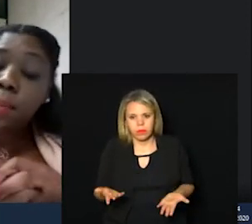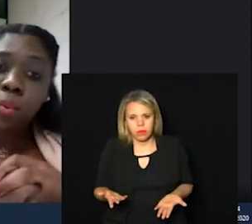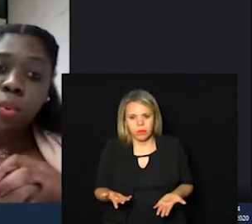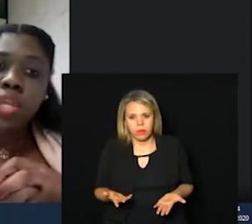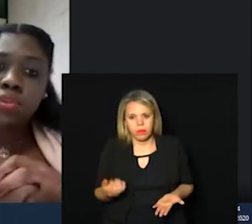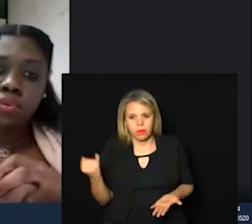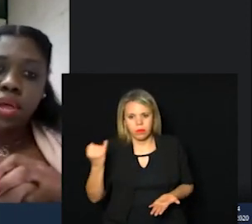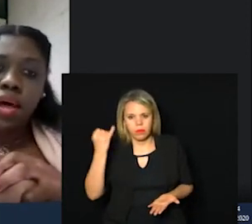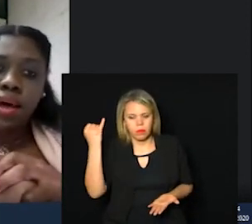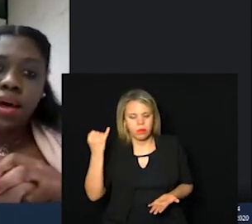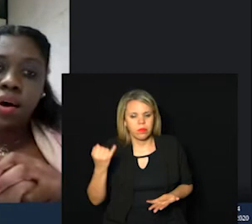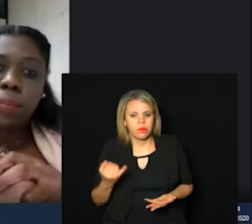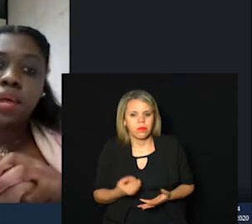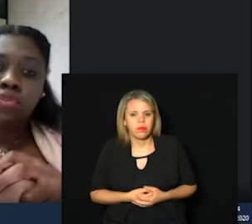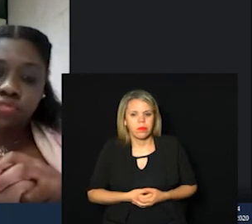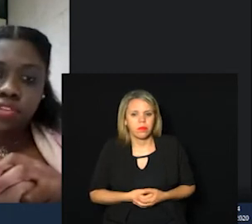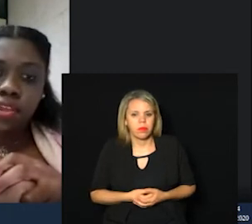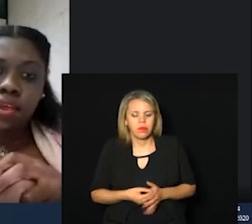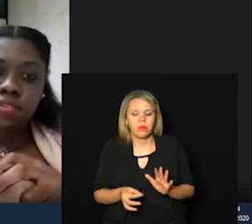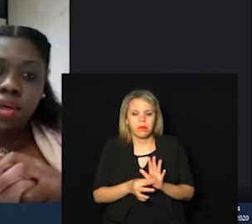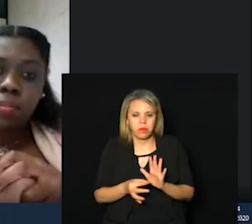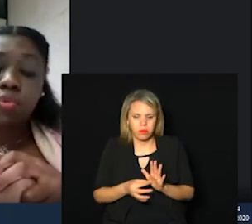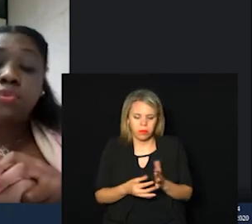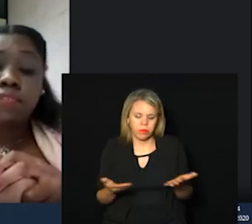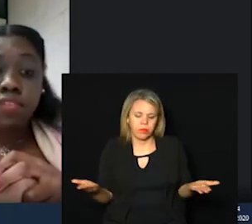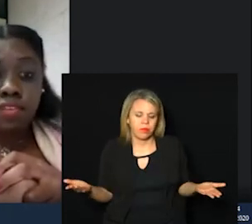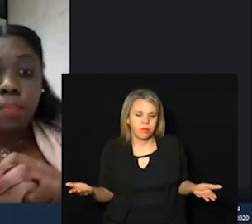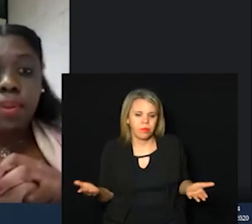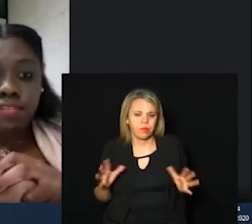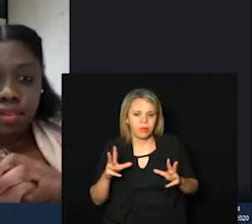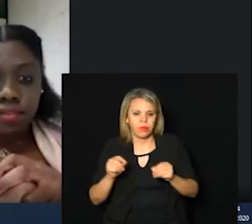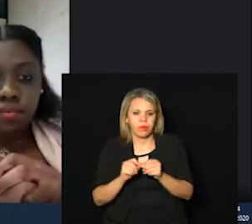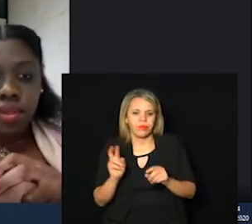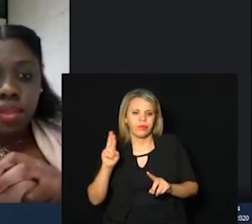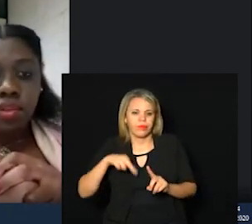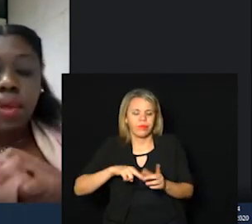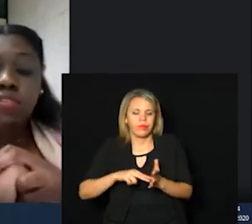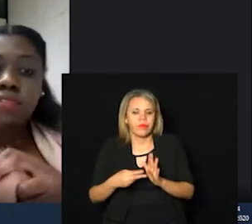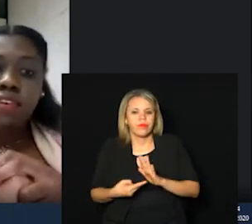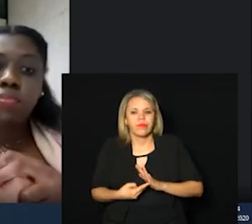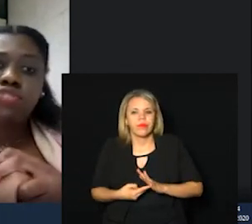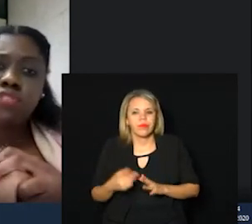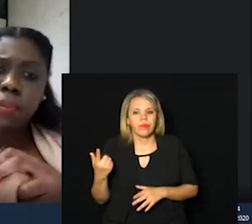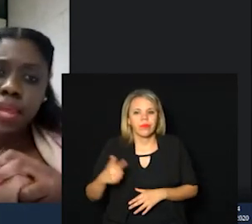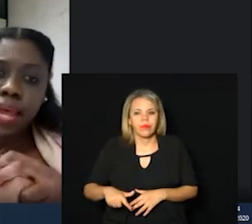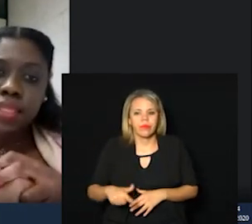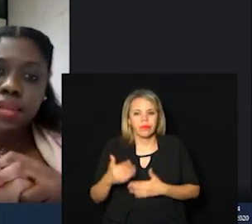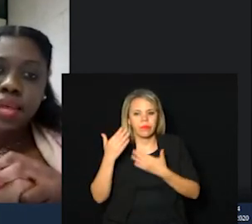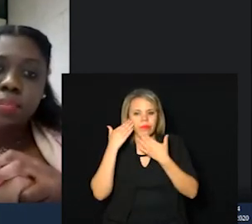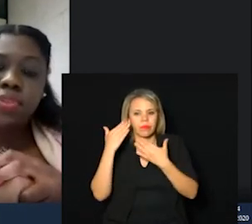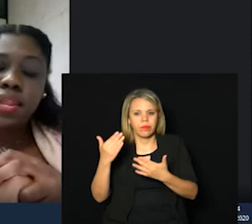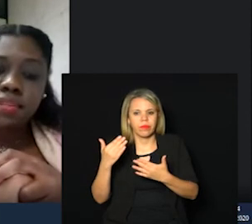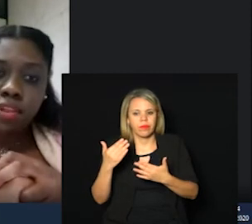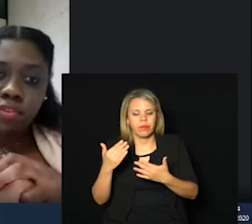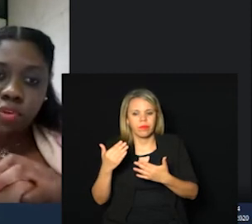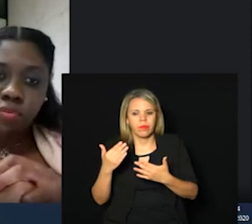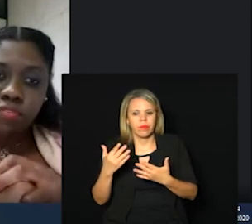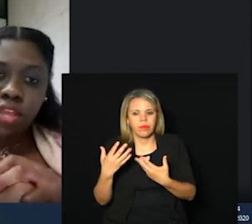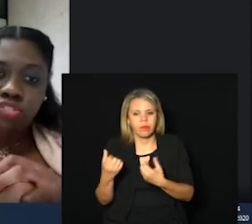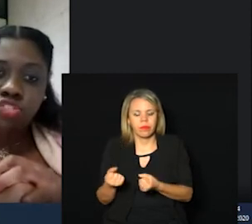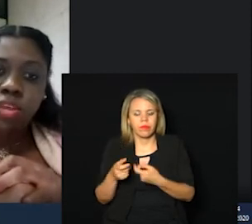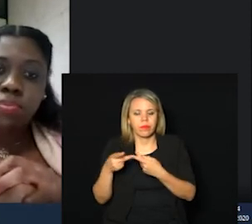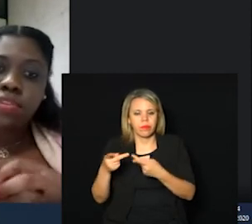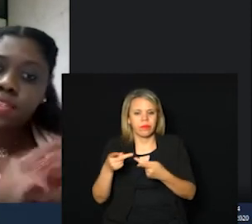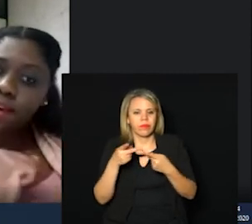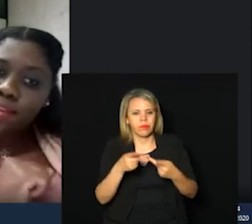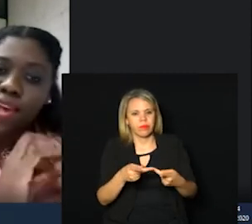importa muito a opinião de vocês, por tudo que vocês representam. Então, mais uma vez, muitíssimo obrigada por terem aceito esse